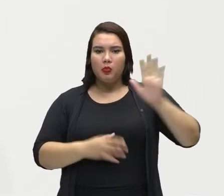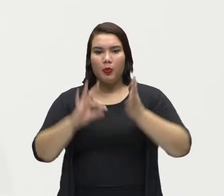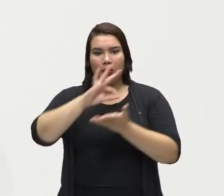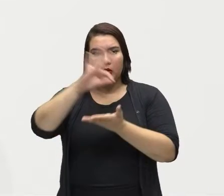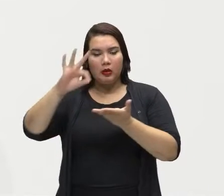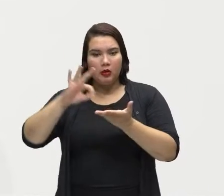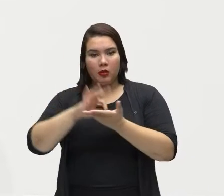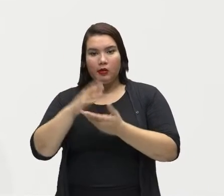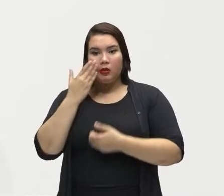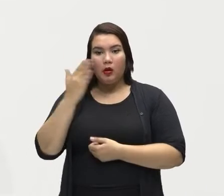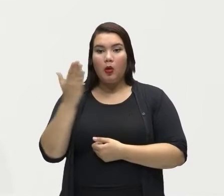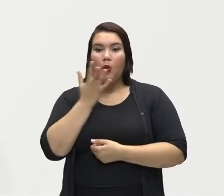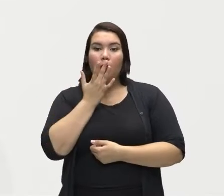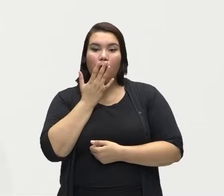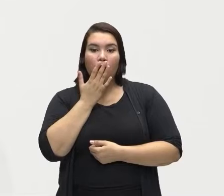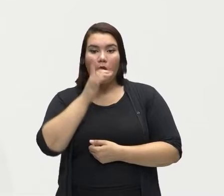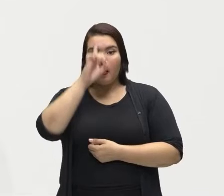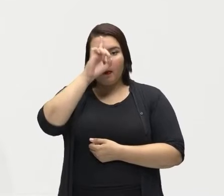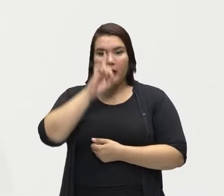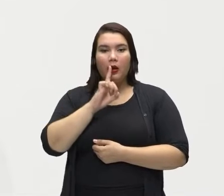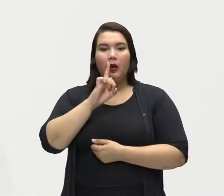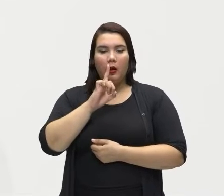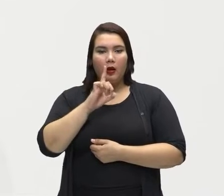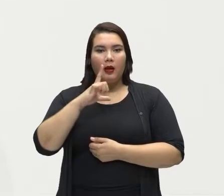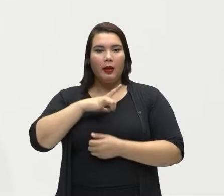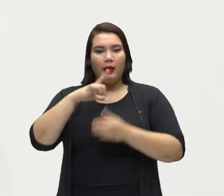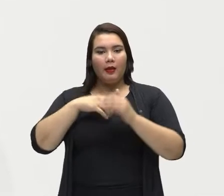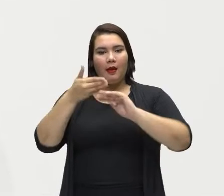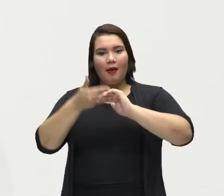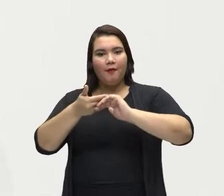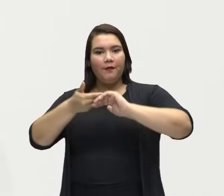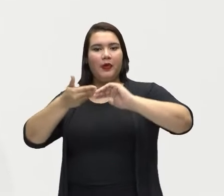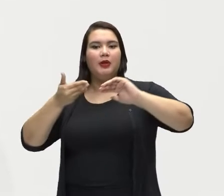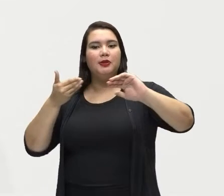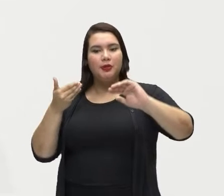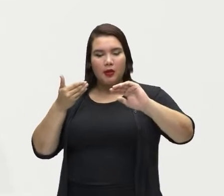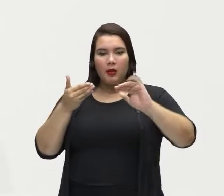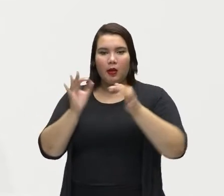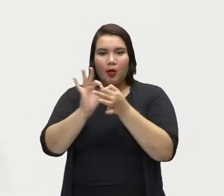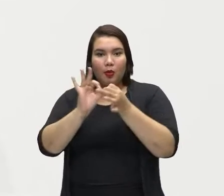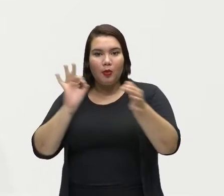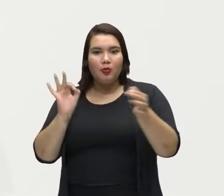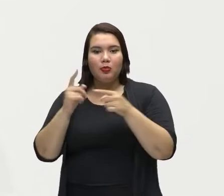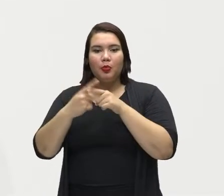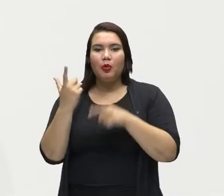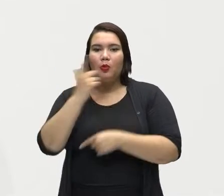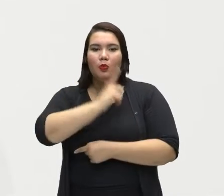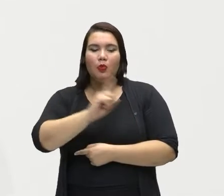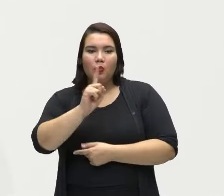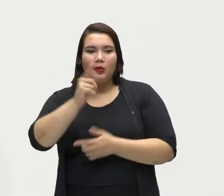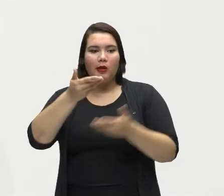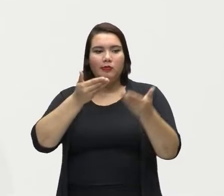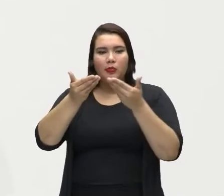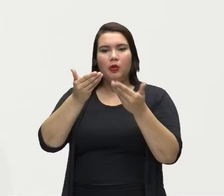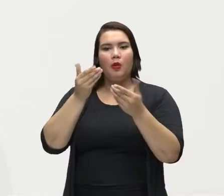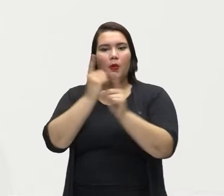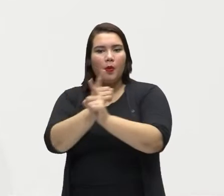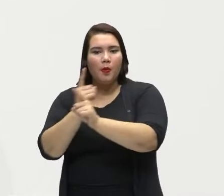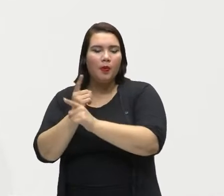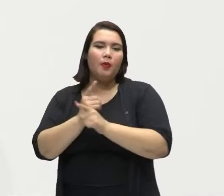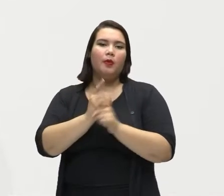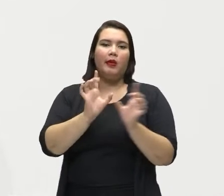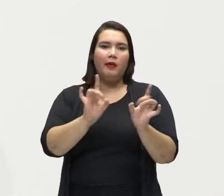é justamente essa África mais isolada, aqui que não tinha contato com